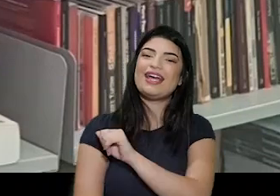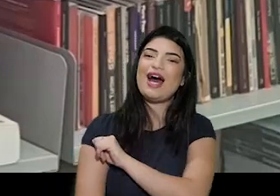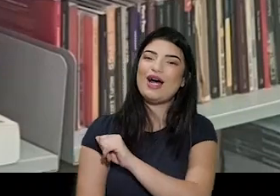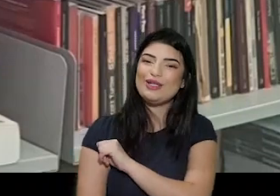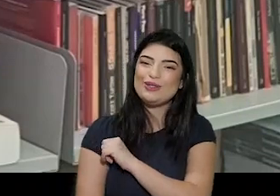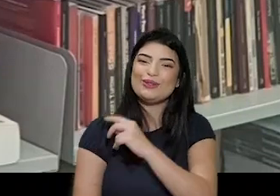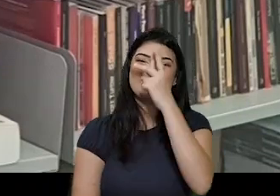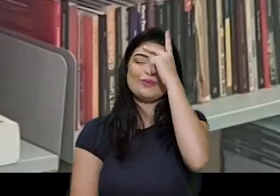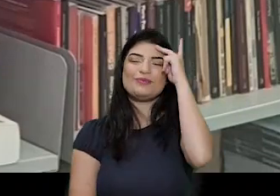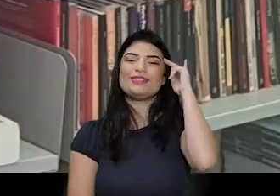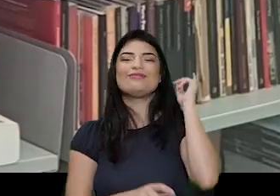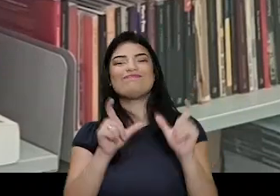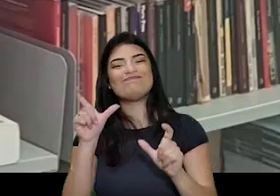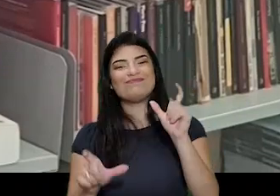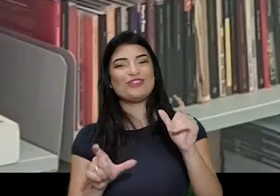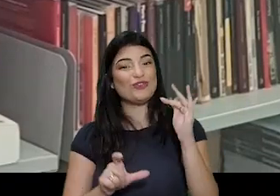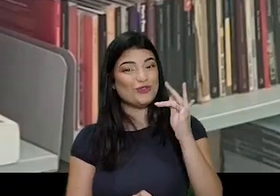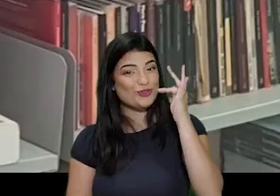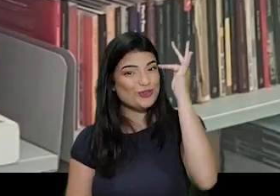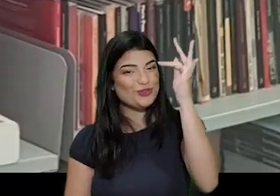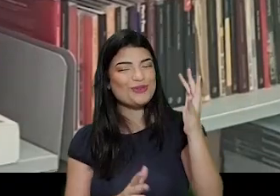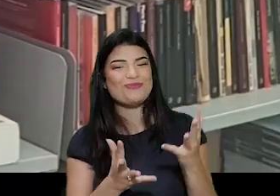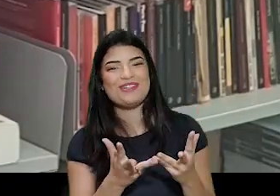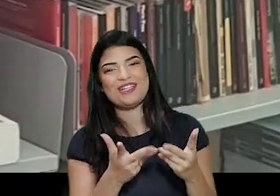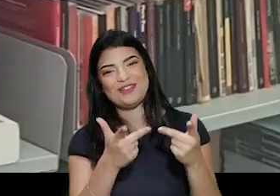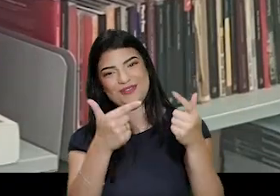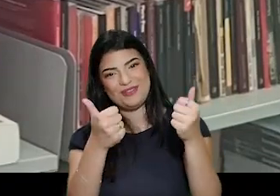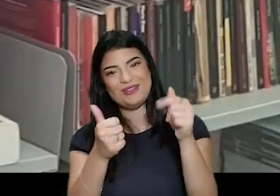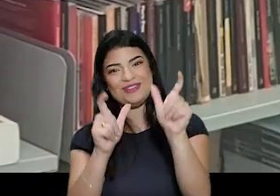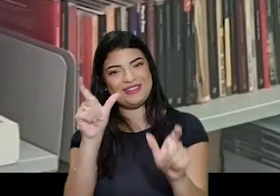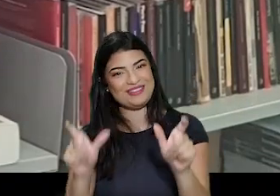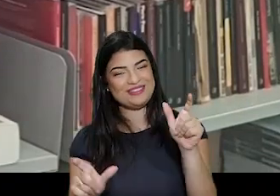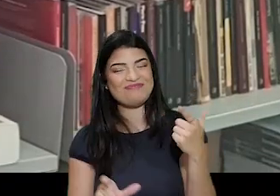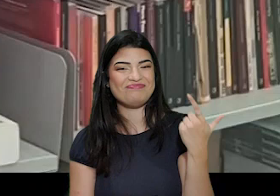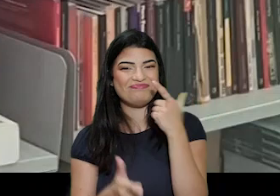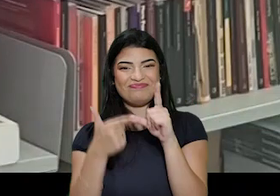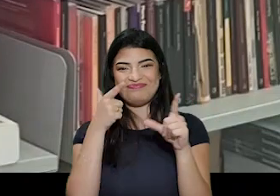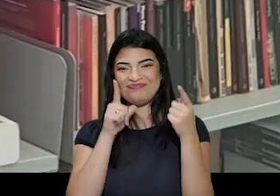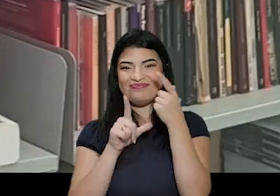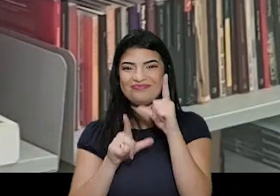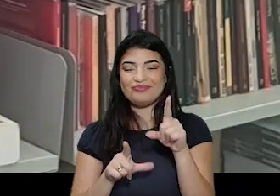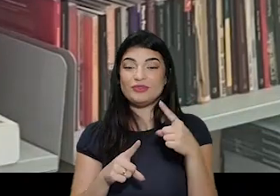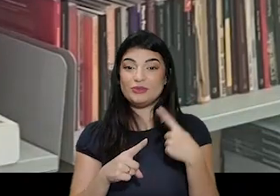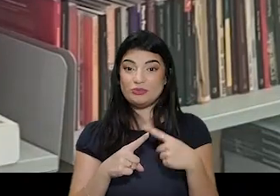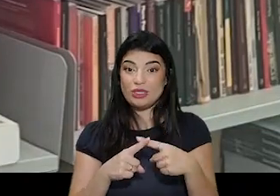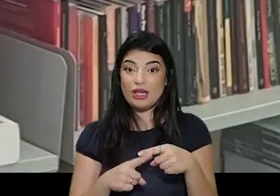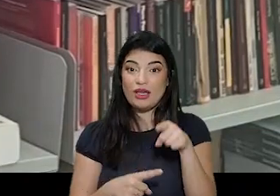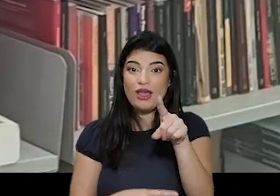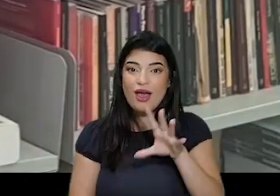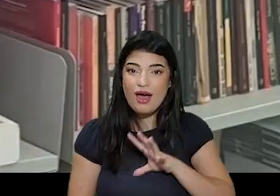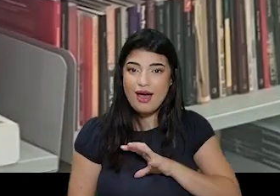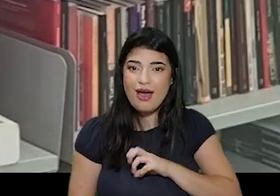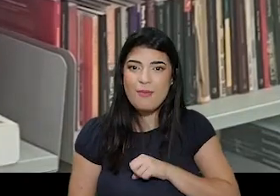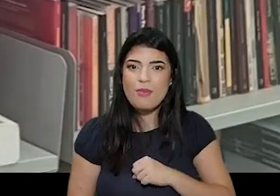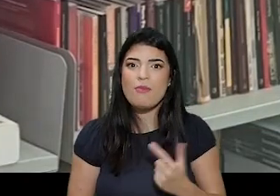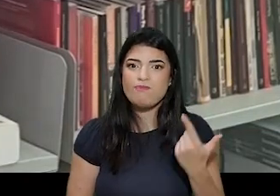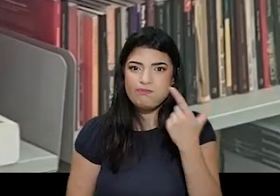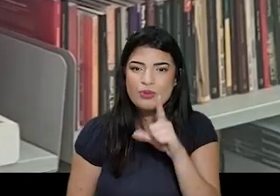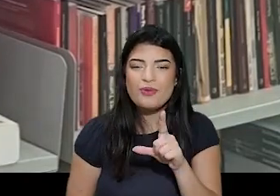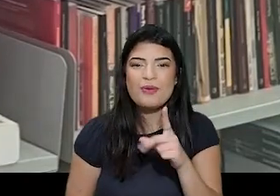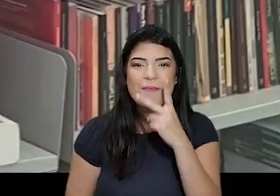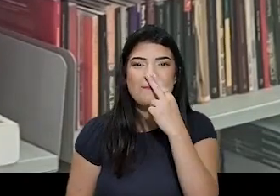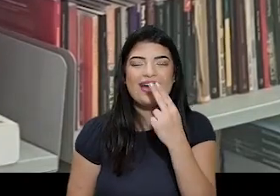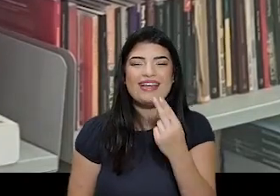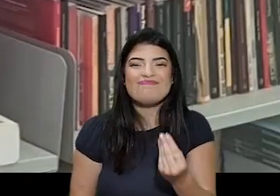meus alunos sejam pessoas maravilhosas, mas principalmente realizadas. Quando a gente faz aquilo que a gente